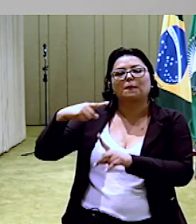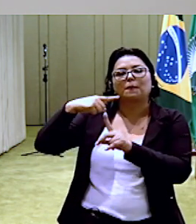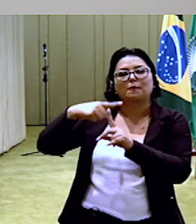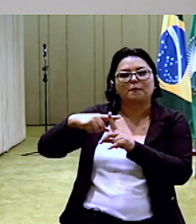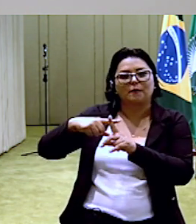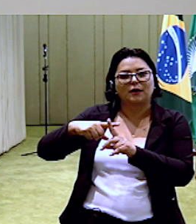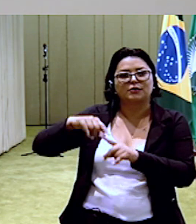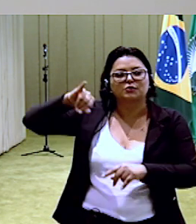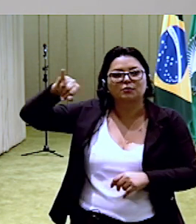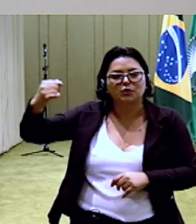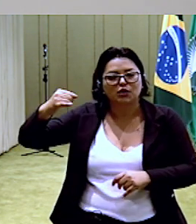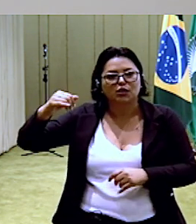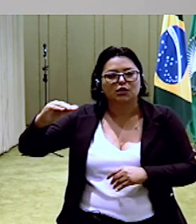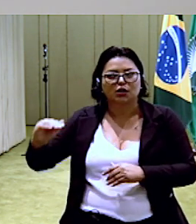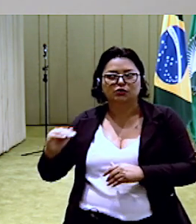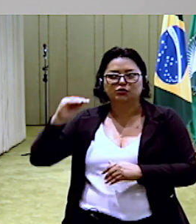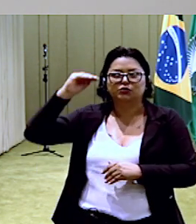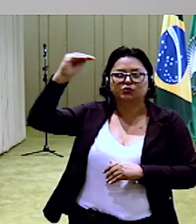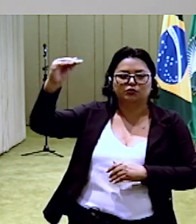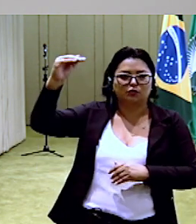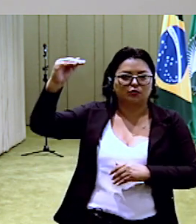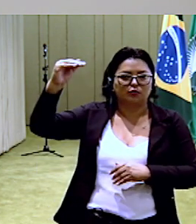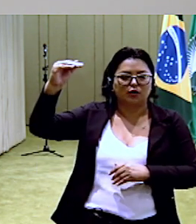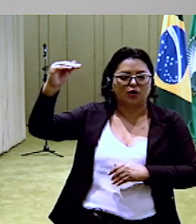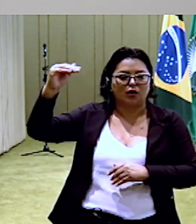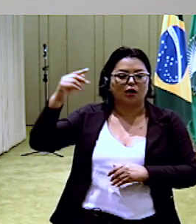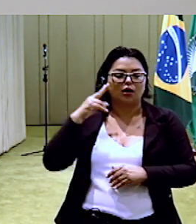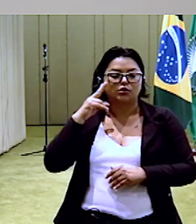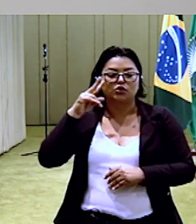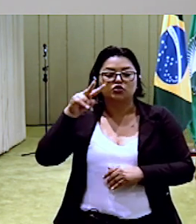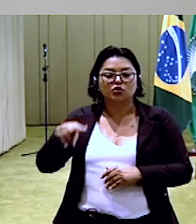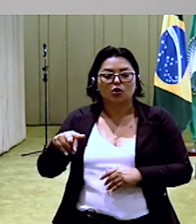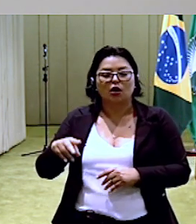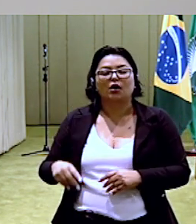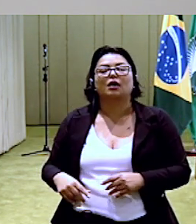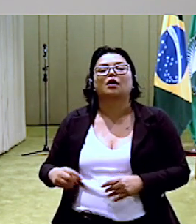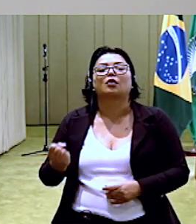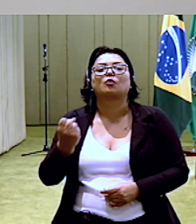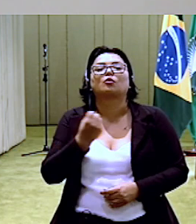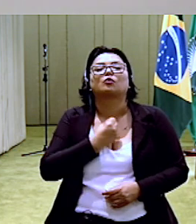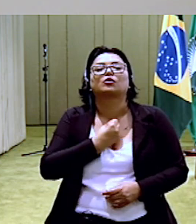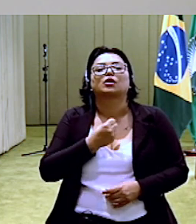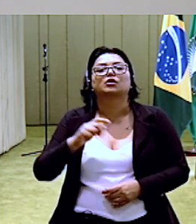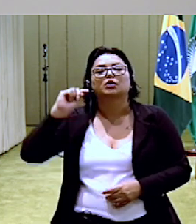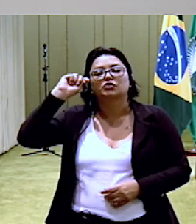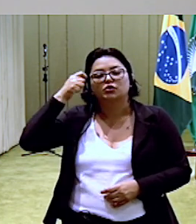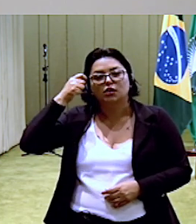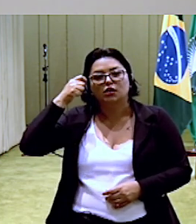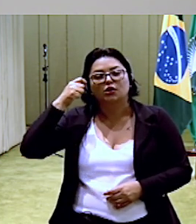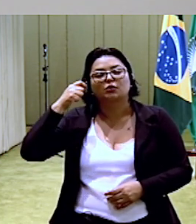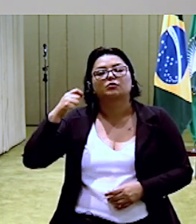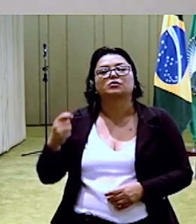mais bem-sucedidas que os seus pares. Quando a gente olha, aplica a lente da questão étnica e racial, esse número sobe para 37,